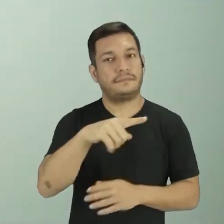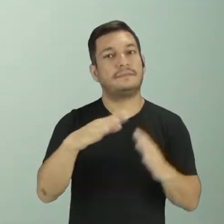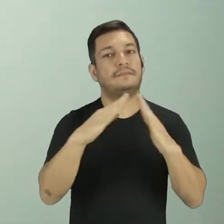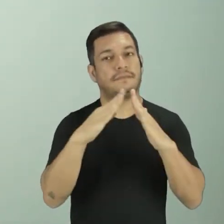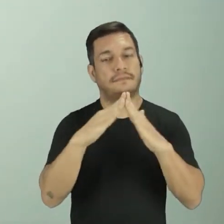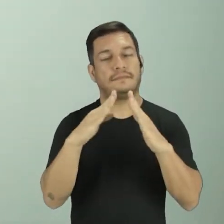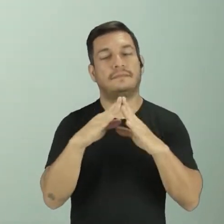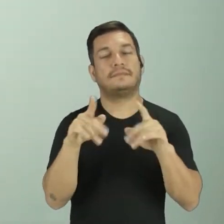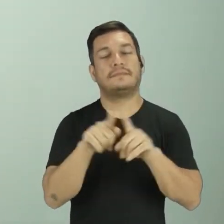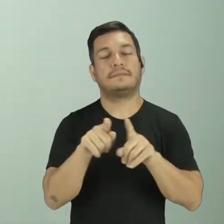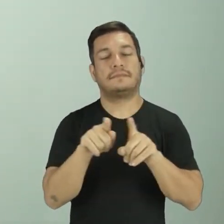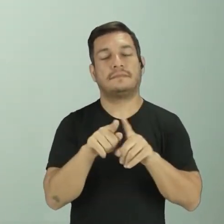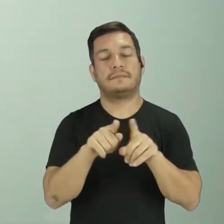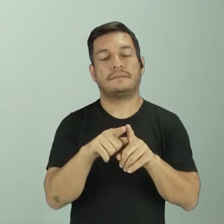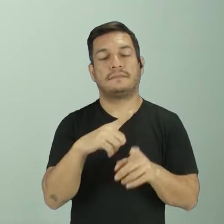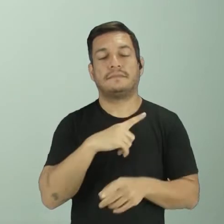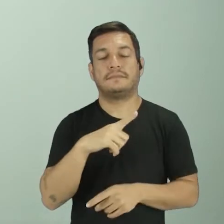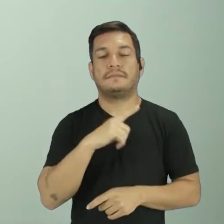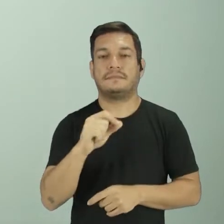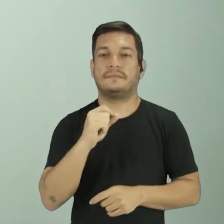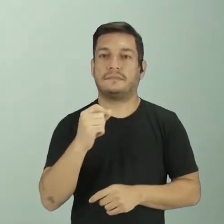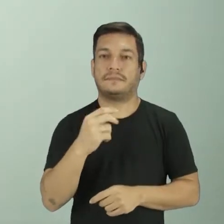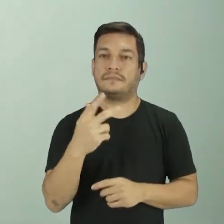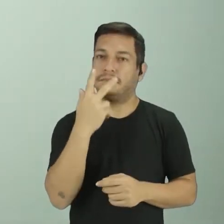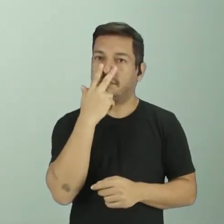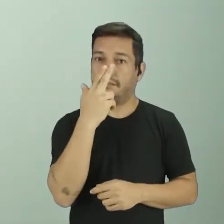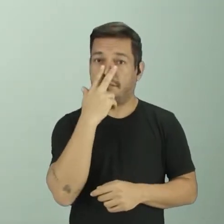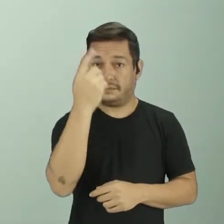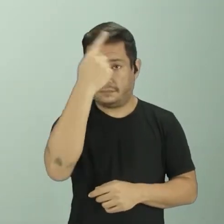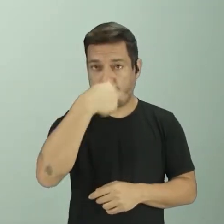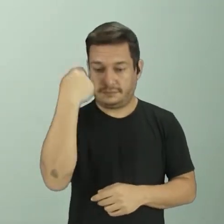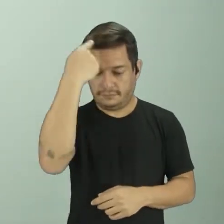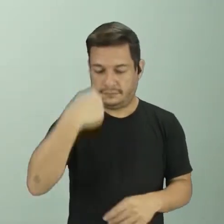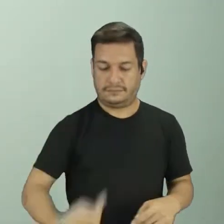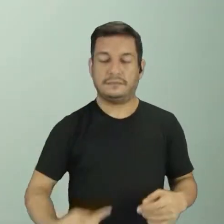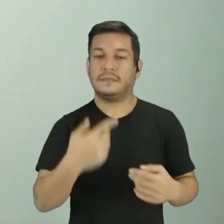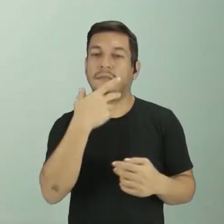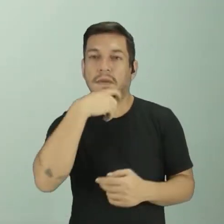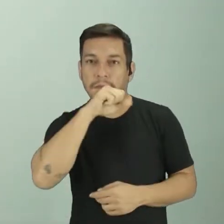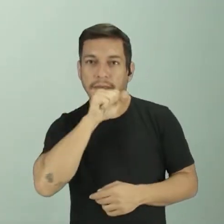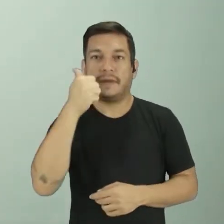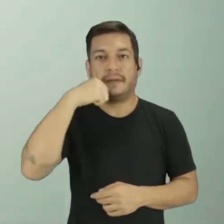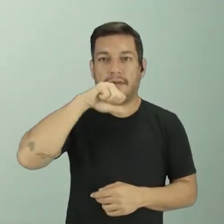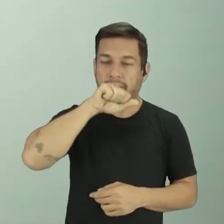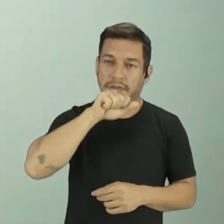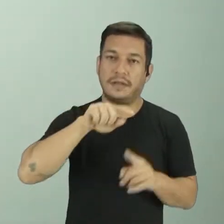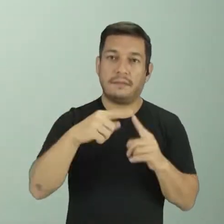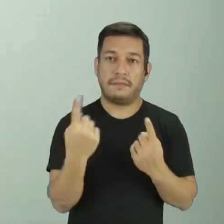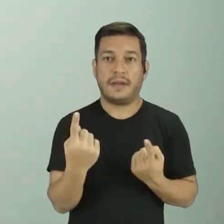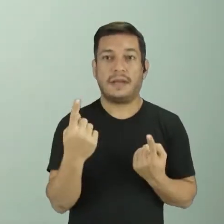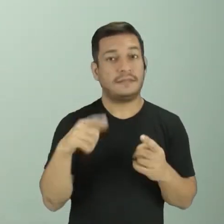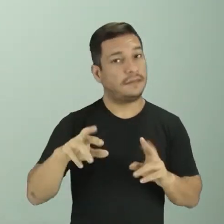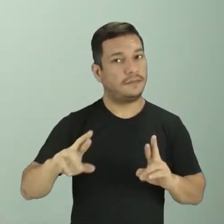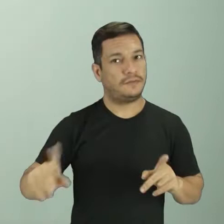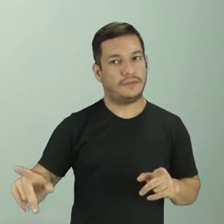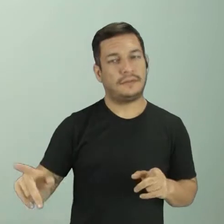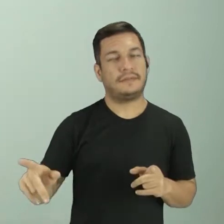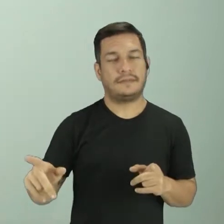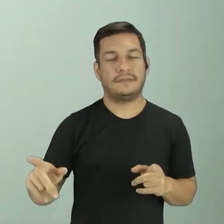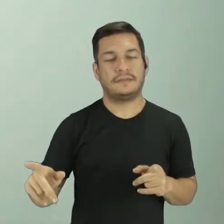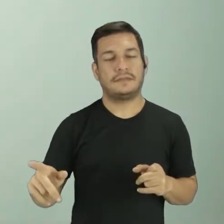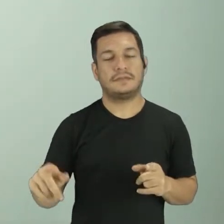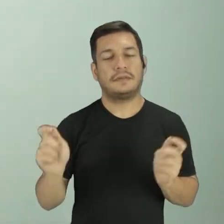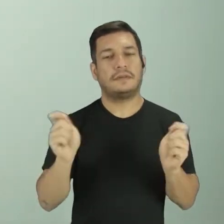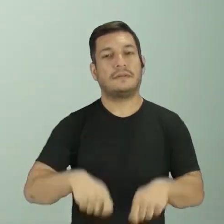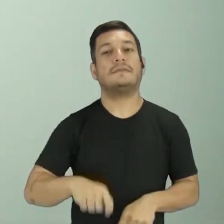em casa, você tem a aparência tanto do seu pai quanto da sua mãe, só que você é ligeiramente diferente. Isso